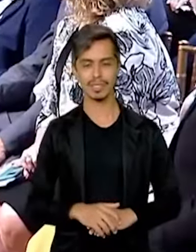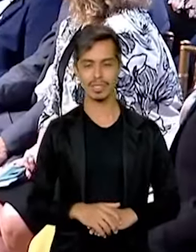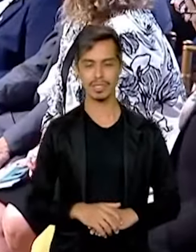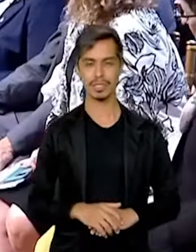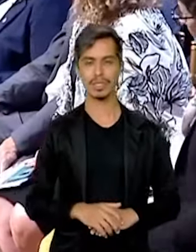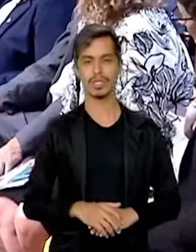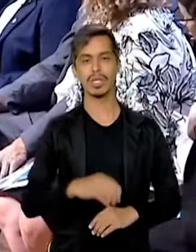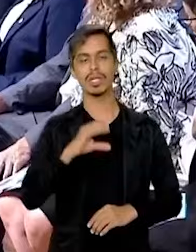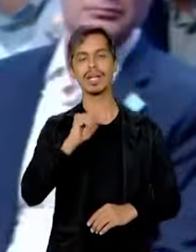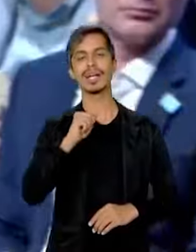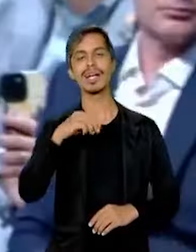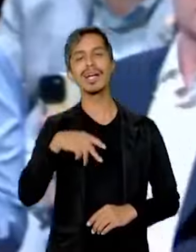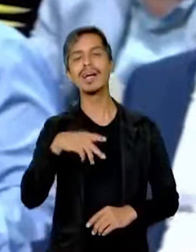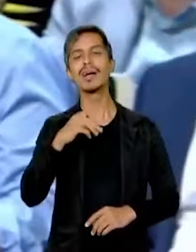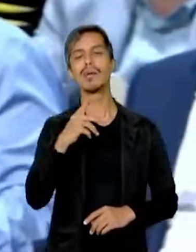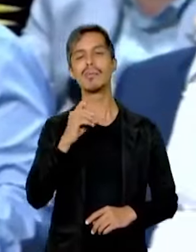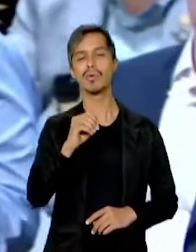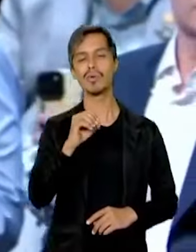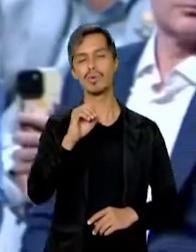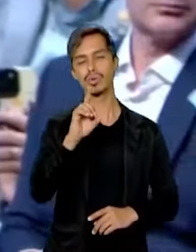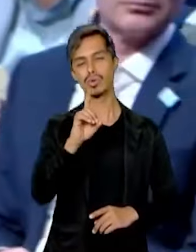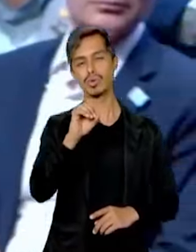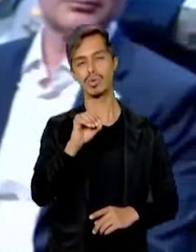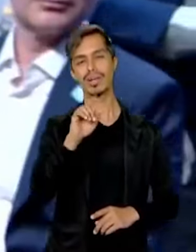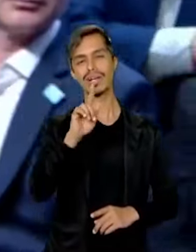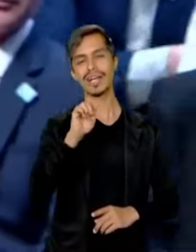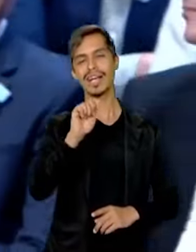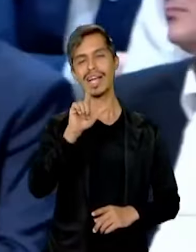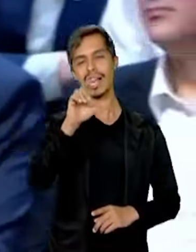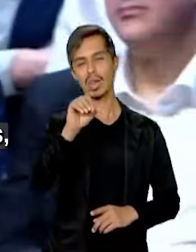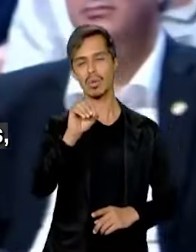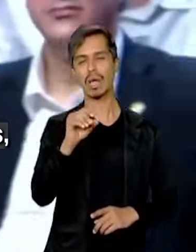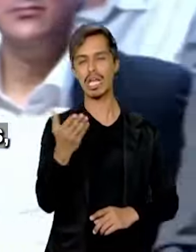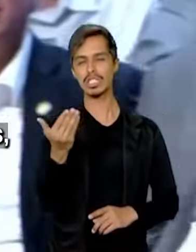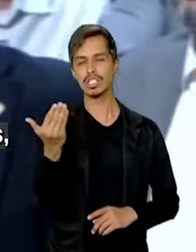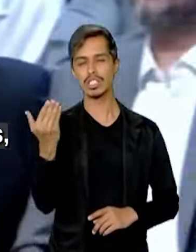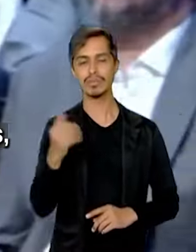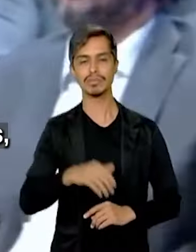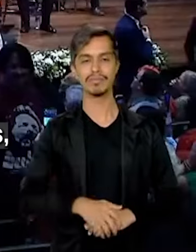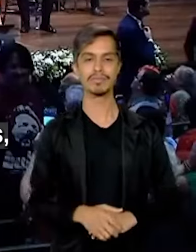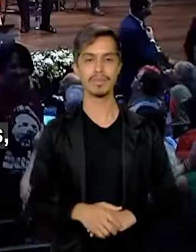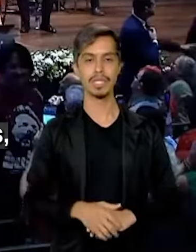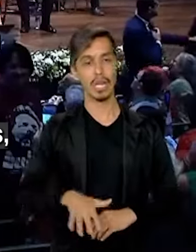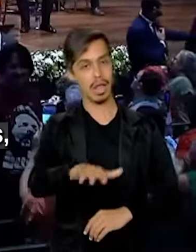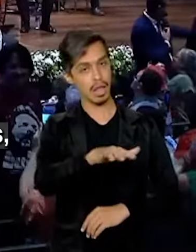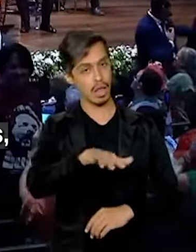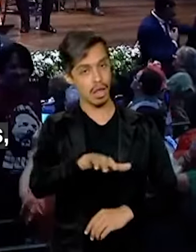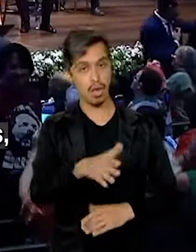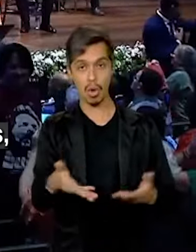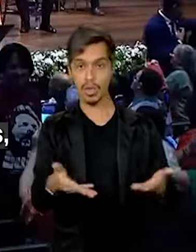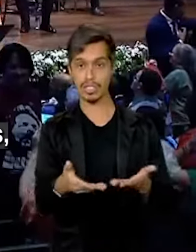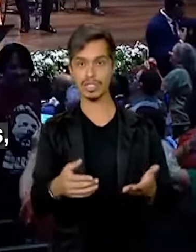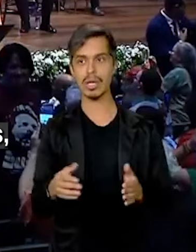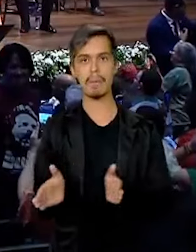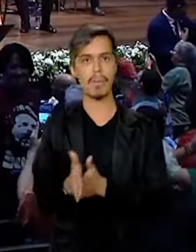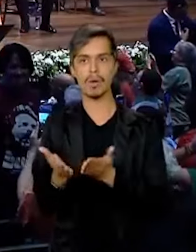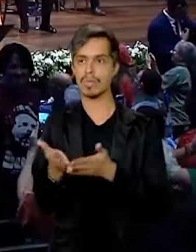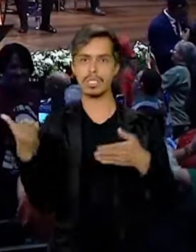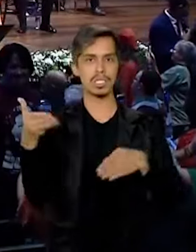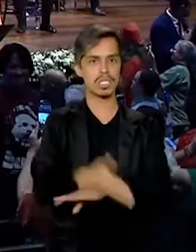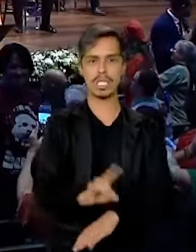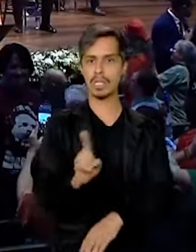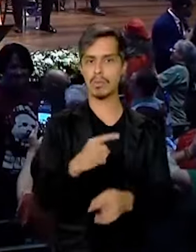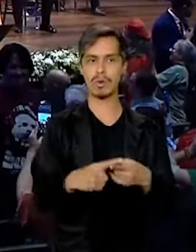No Campo do Galo, acho que era. Bom, ex-Campo do Galo. Porque no Campo do Galo hoje nem pobre entra mais, porque é